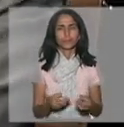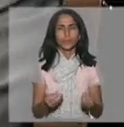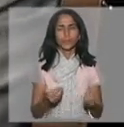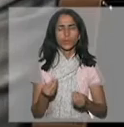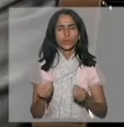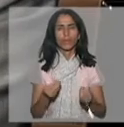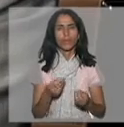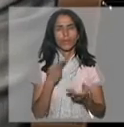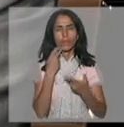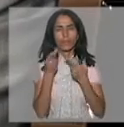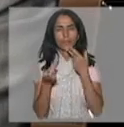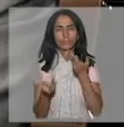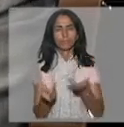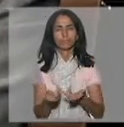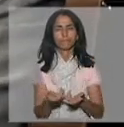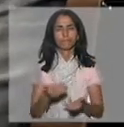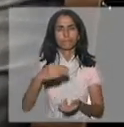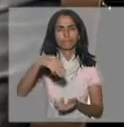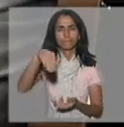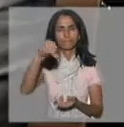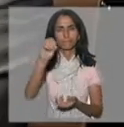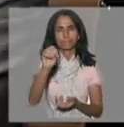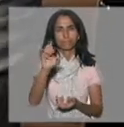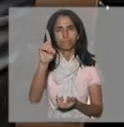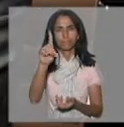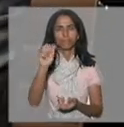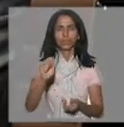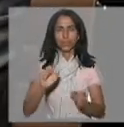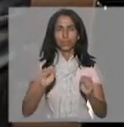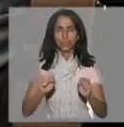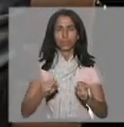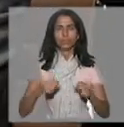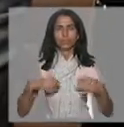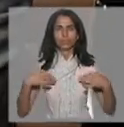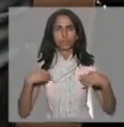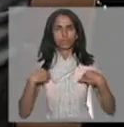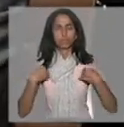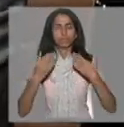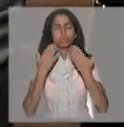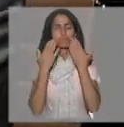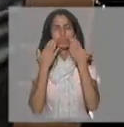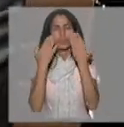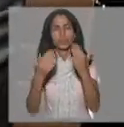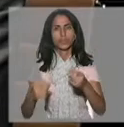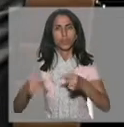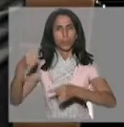como foi dito aí, a moda pode ser uma atitude política. E eu acho que